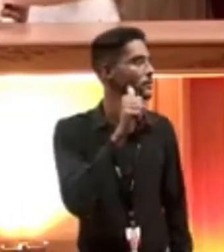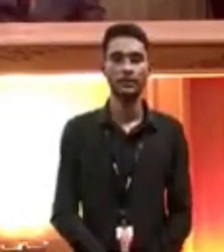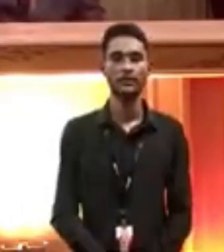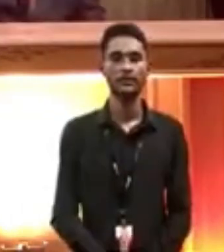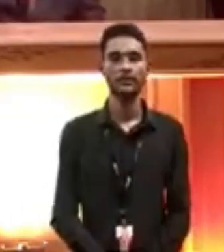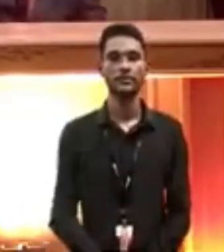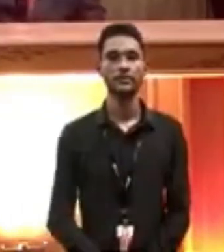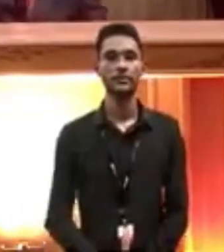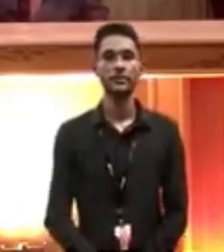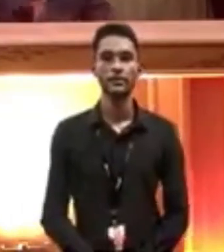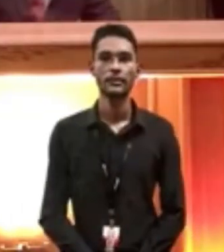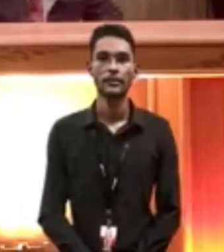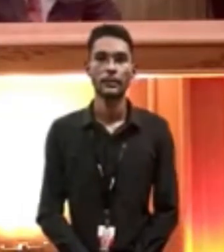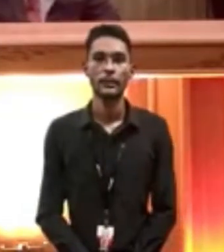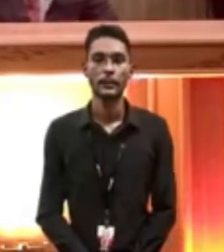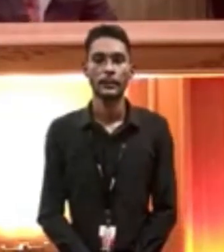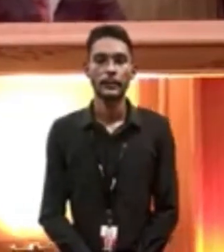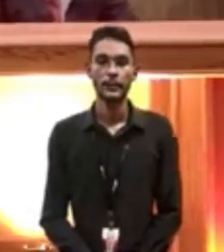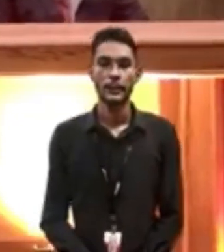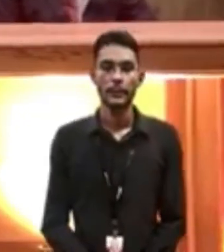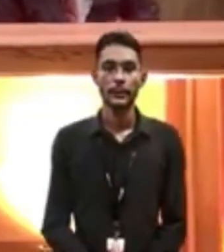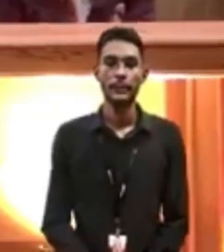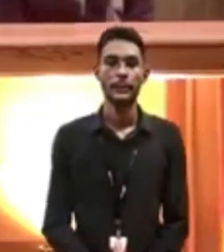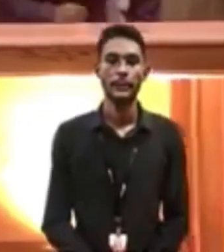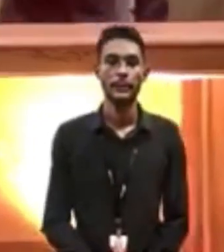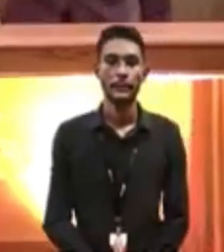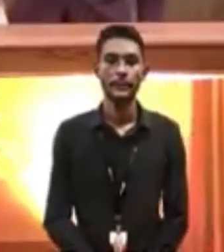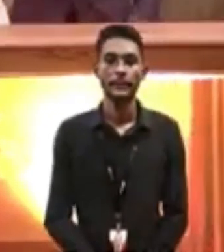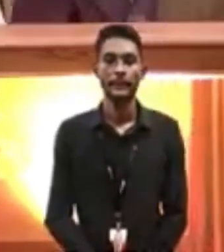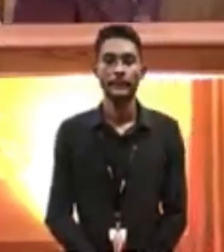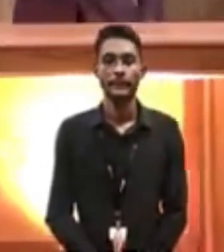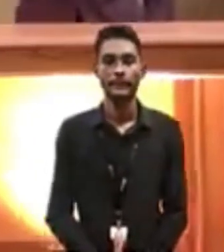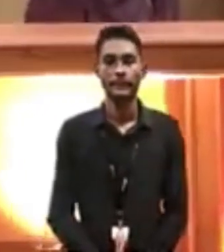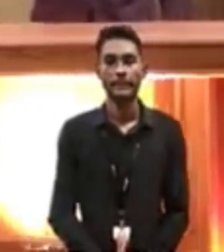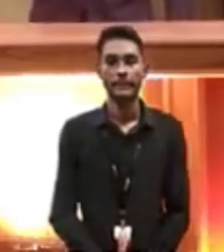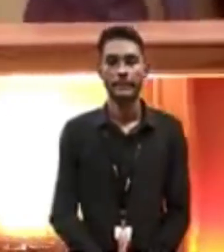vocês. Glória a Deus.